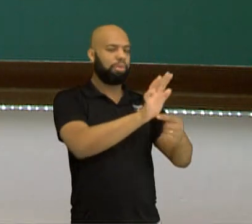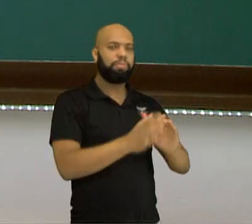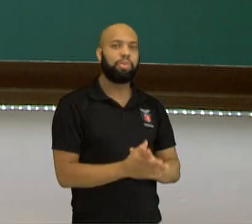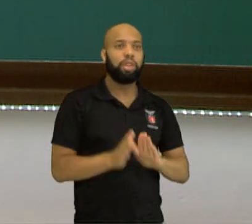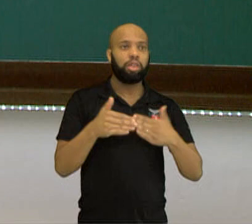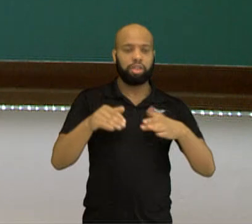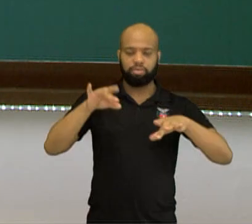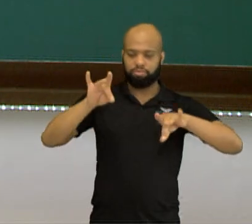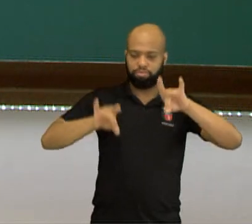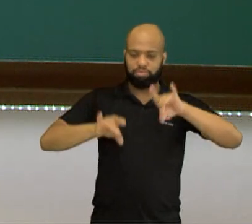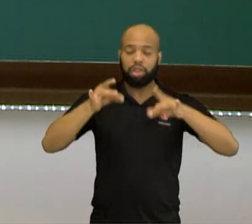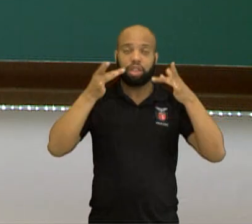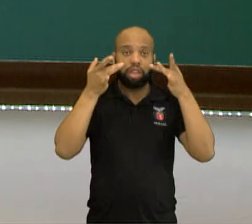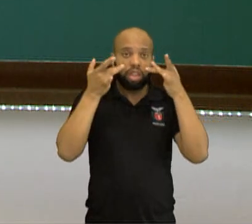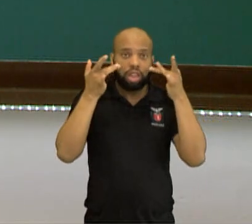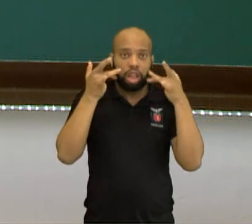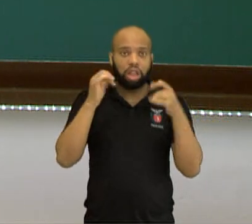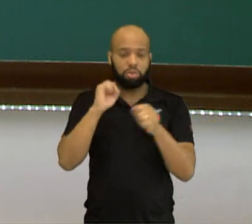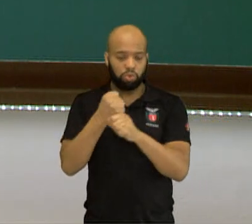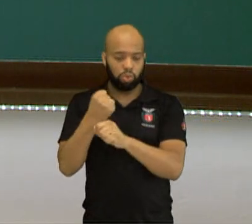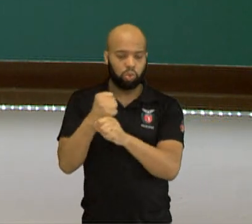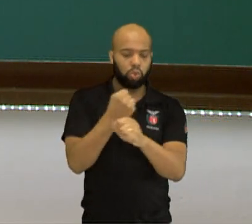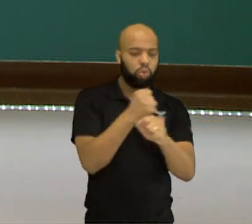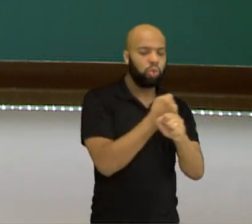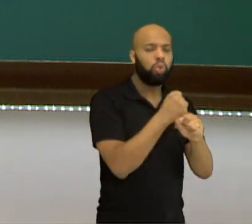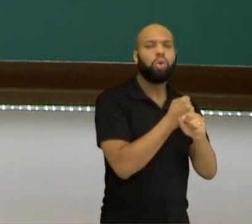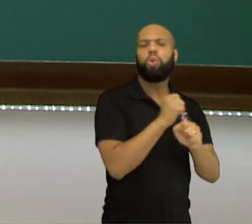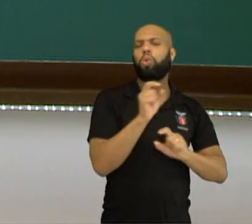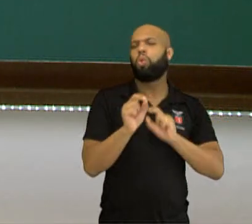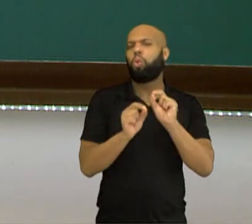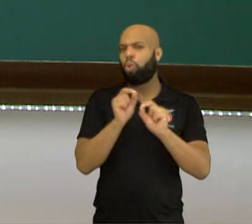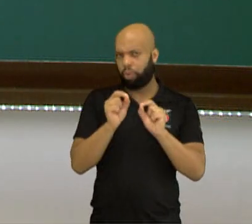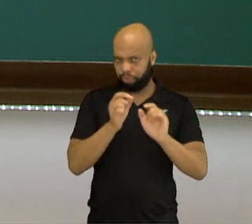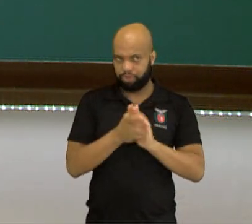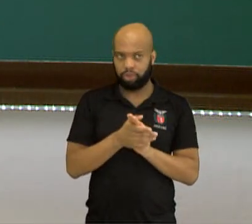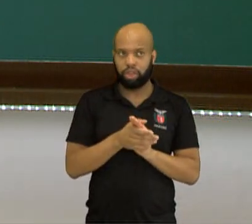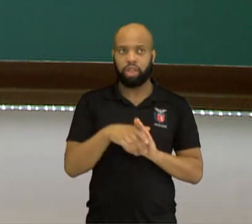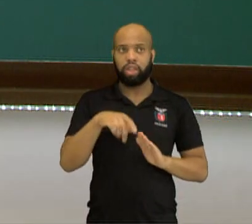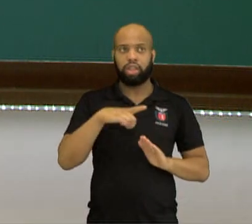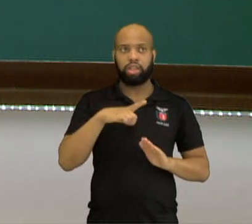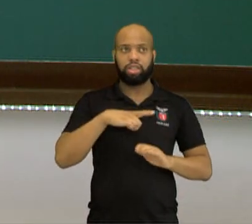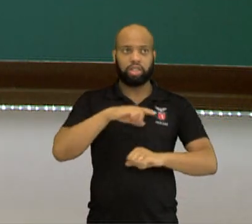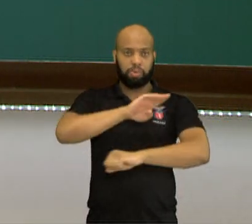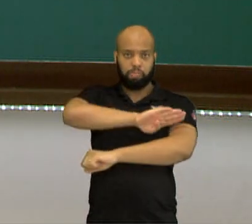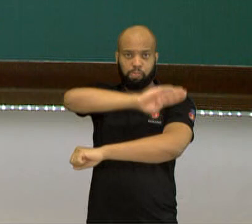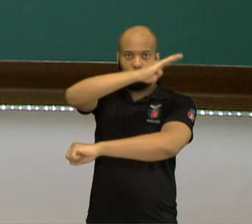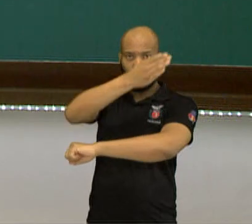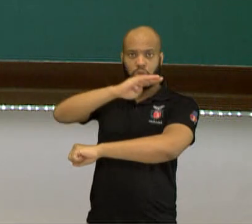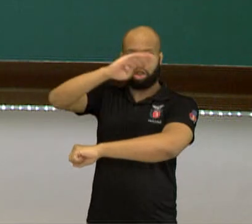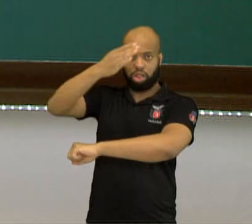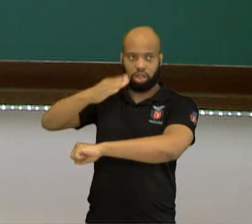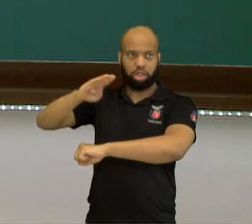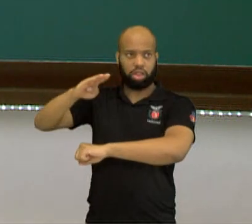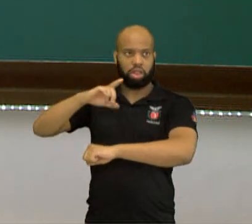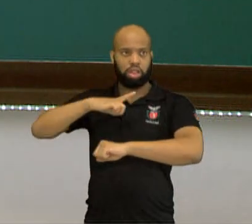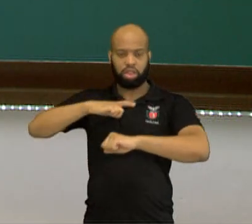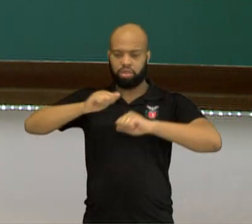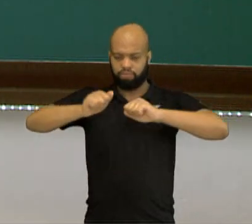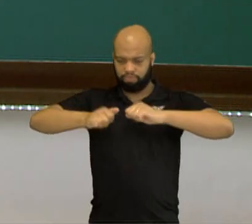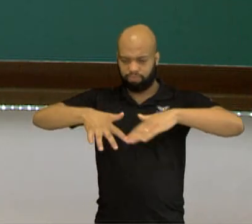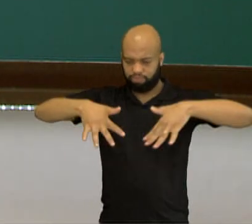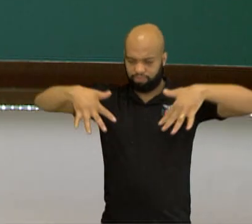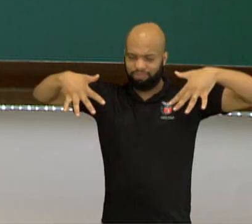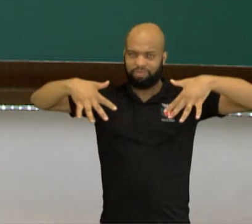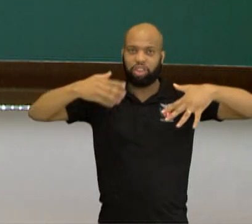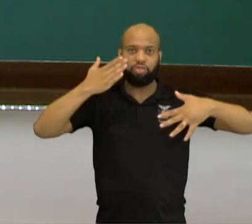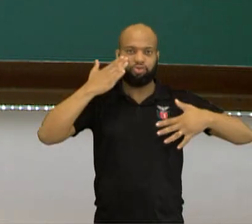ele era construído normalmente em volta de montanhas. Então, ele pegava aquele formato